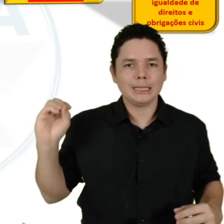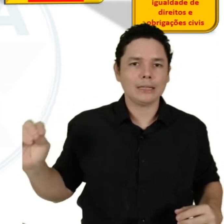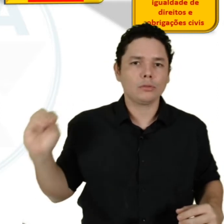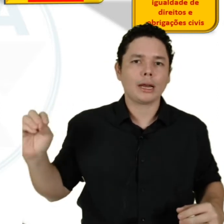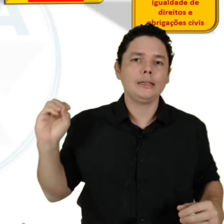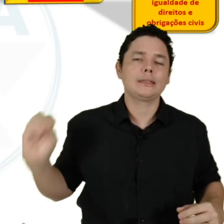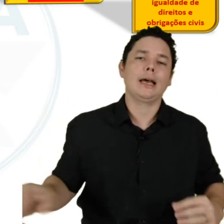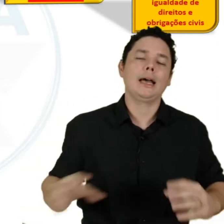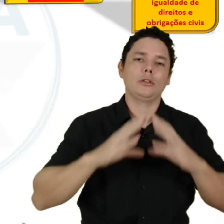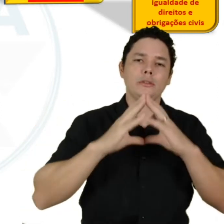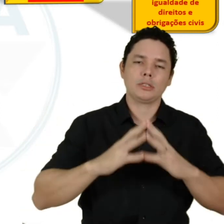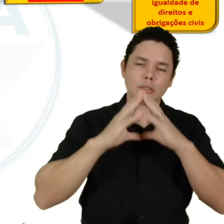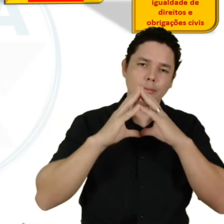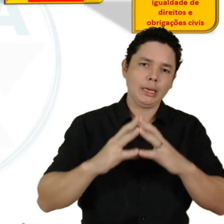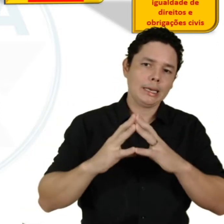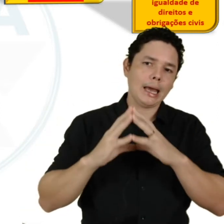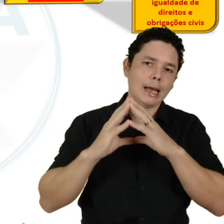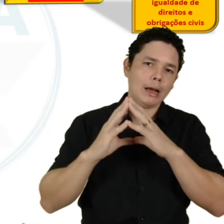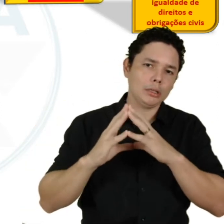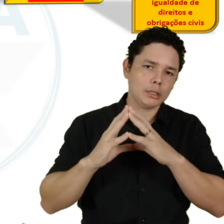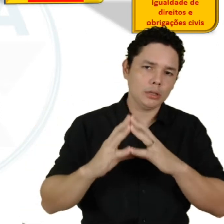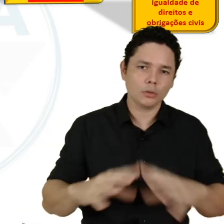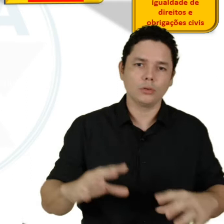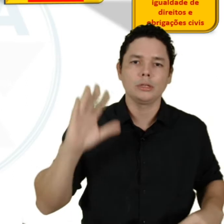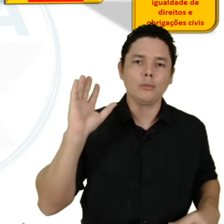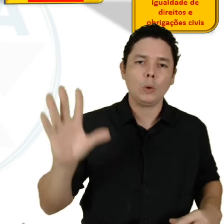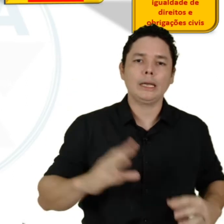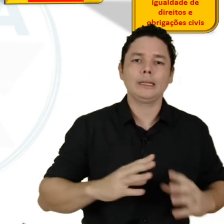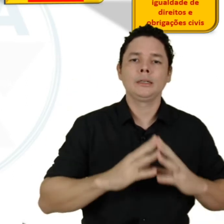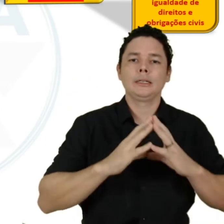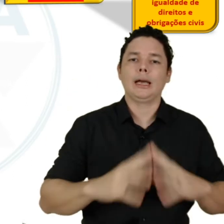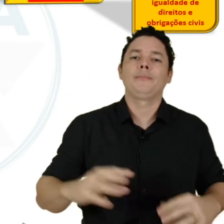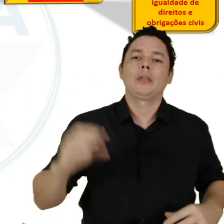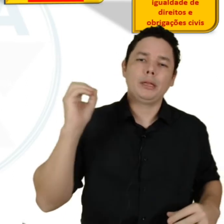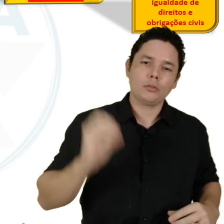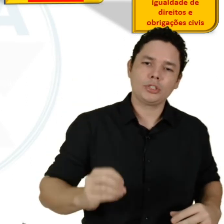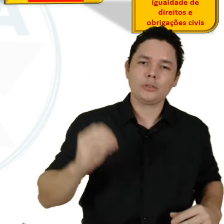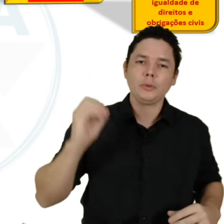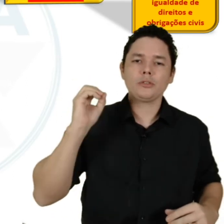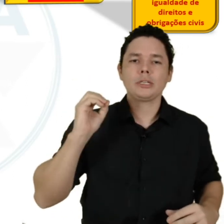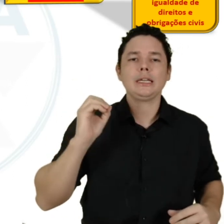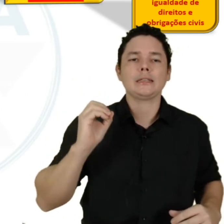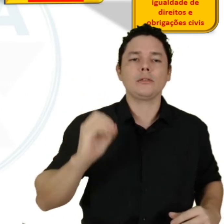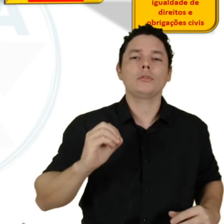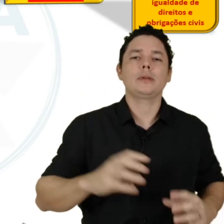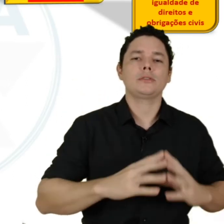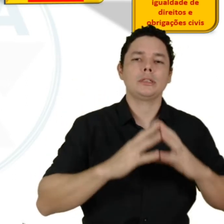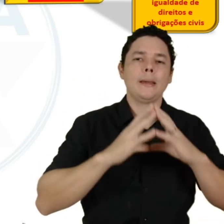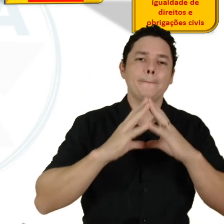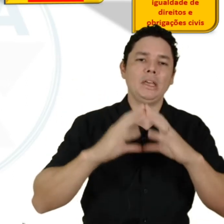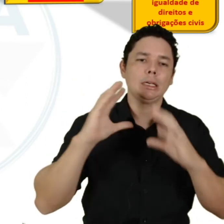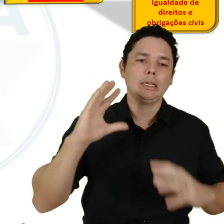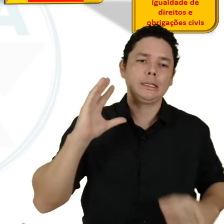brasileiro naturalizado. Nós vimos isso também na aula anterior. Dê uma olhada lá. Pleno gozo de direitos políticos e quitação com as